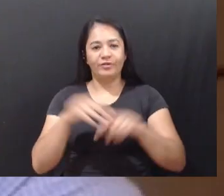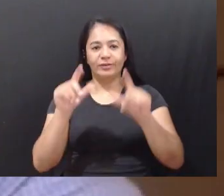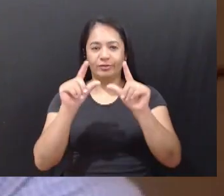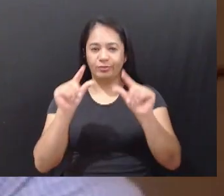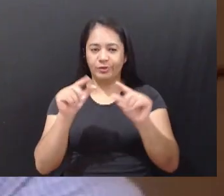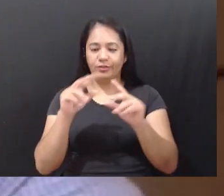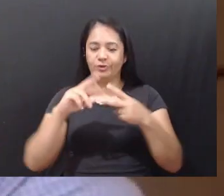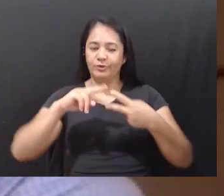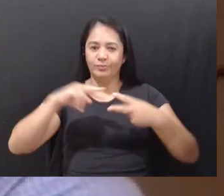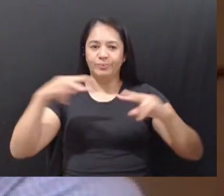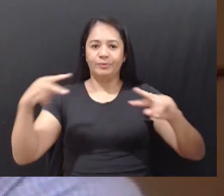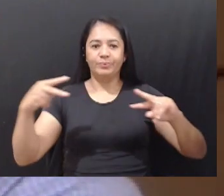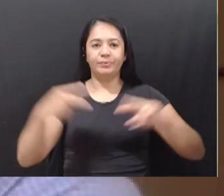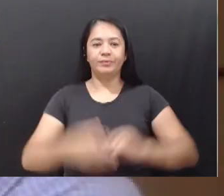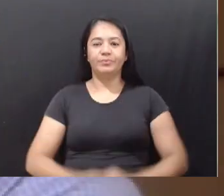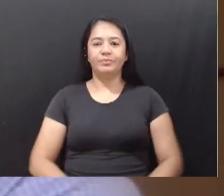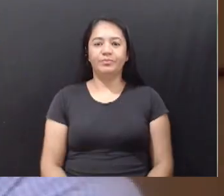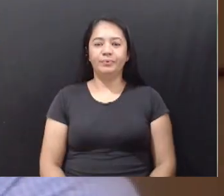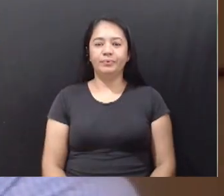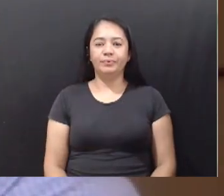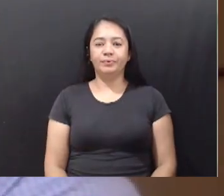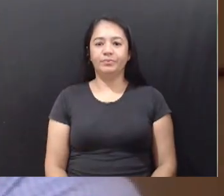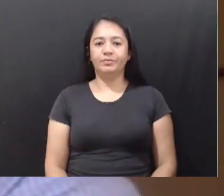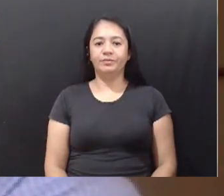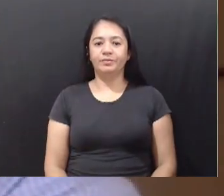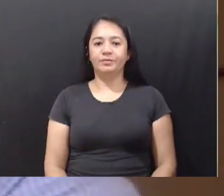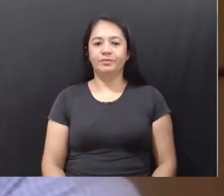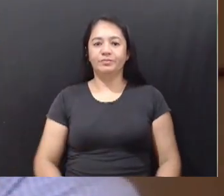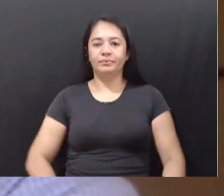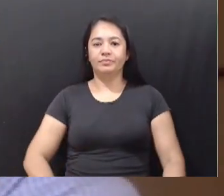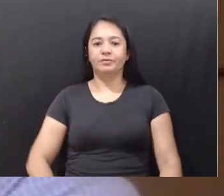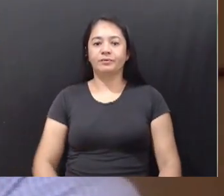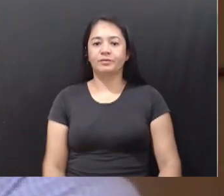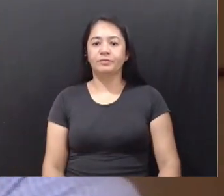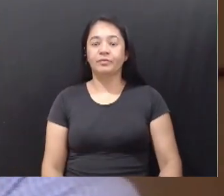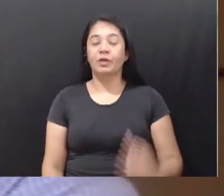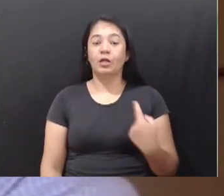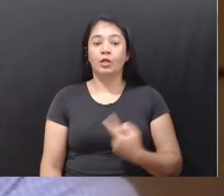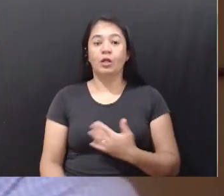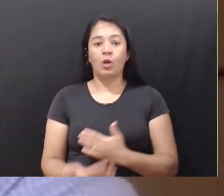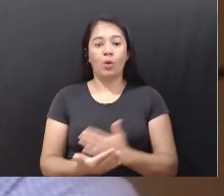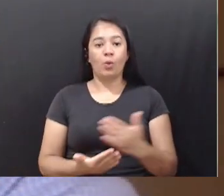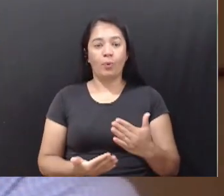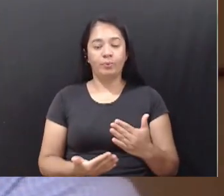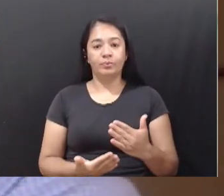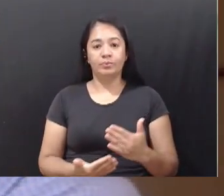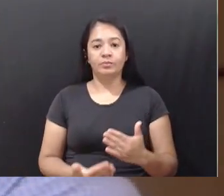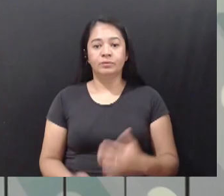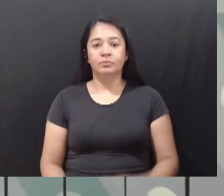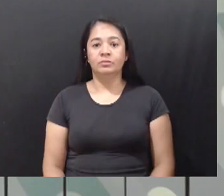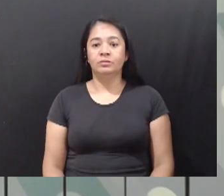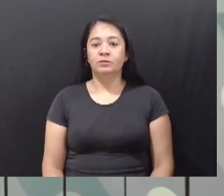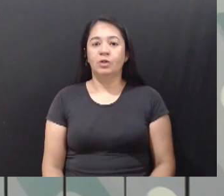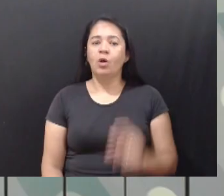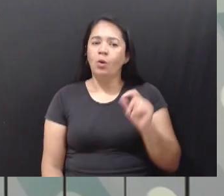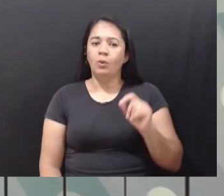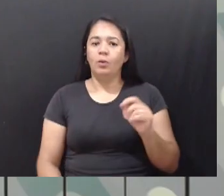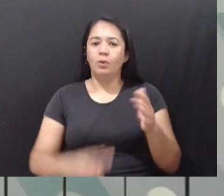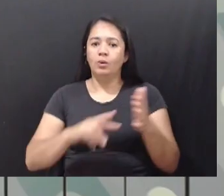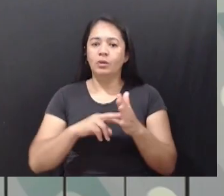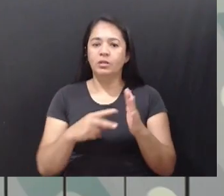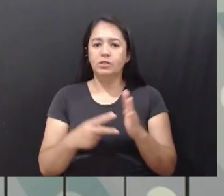Muito obrigado pelo convite. Para mim é um enorme prazer conversar um pouquinho sobre genética com vocês aí. Tá certo, Ciro. Para a